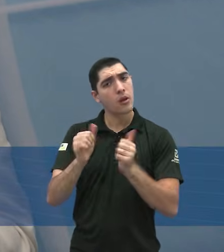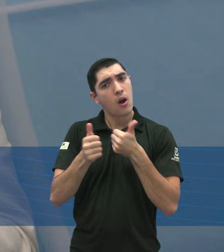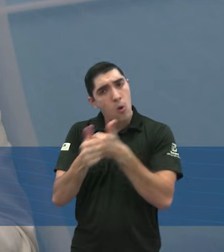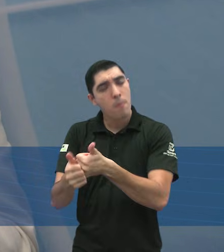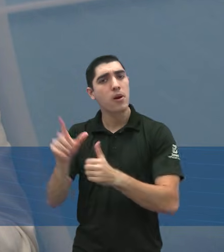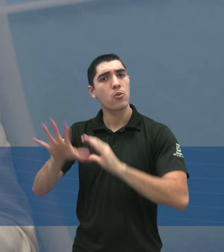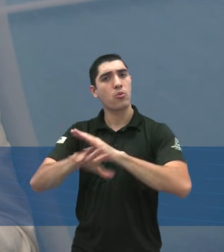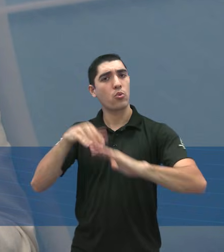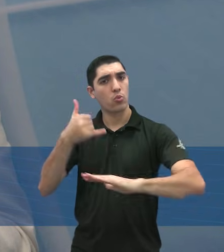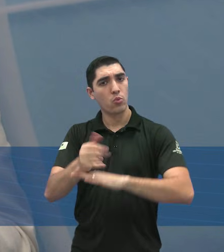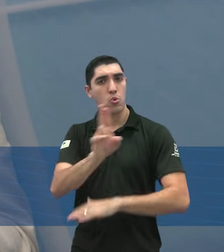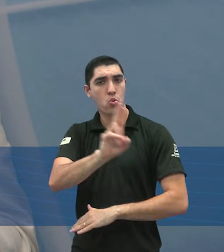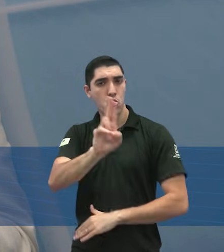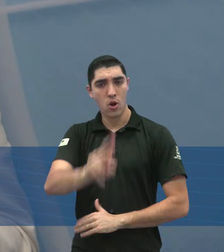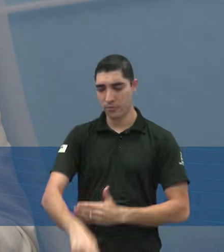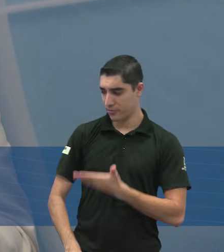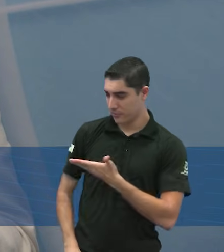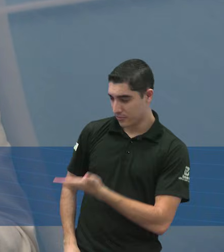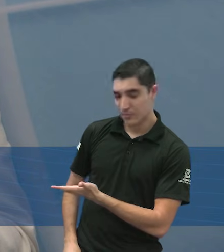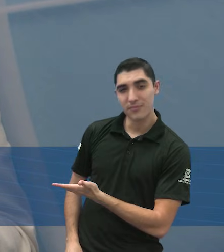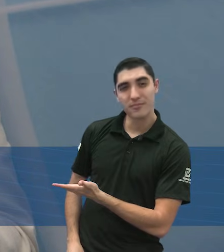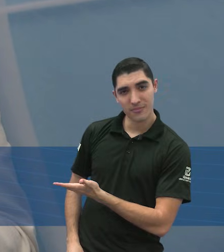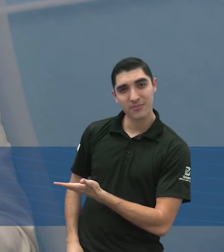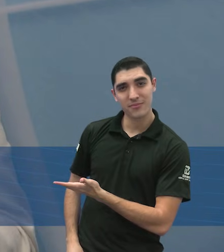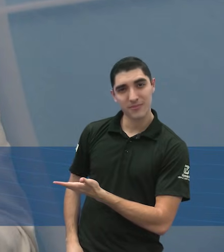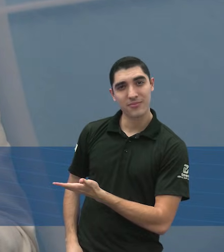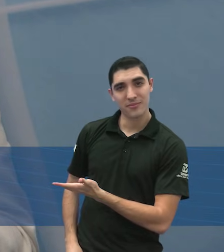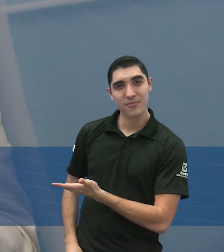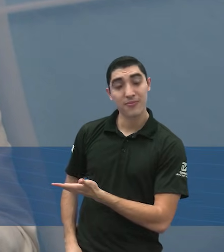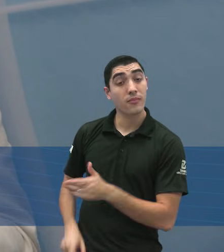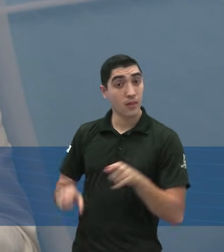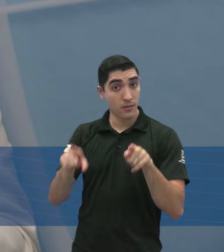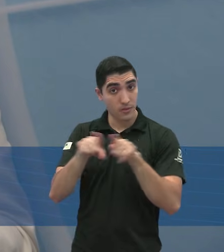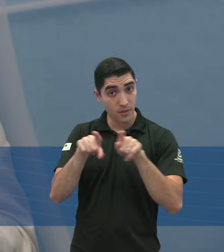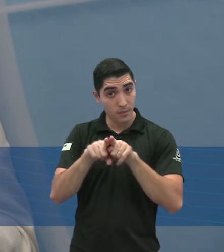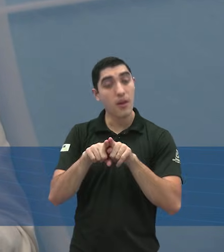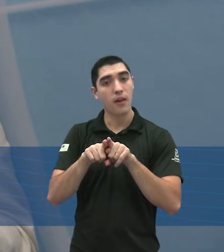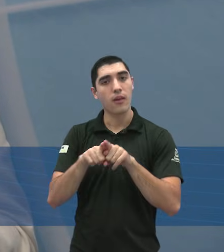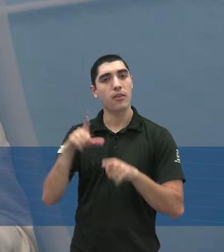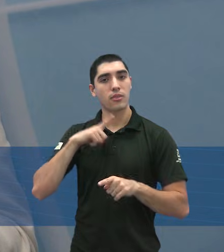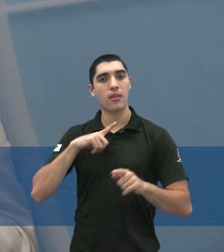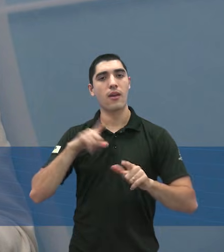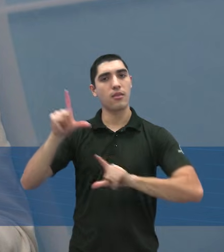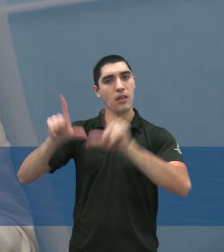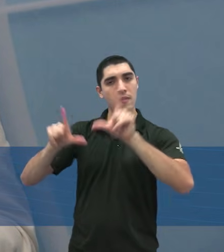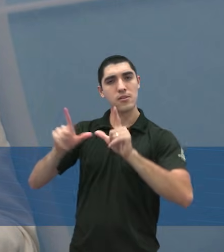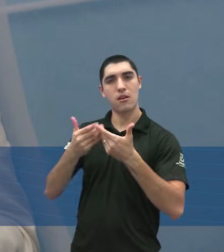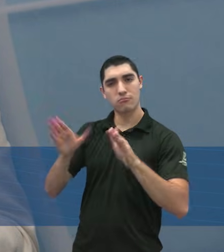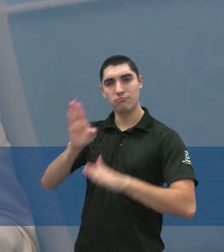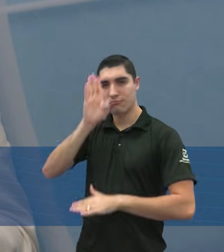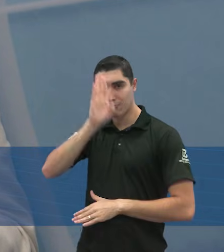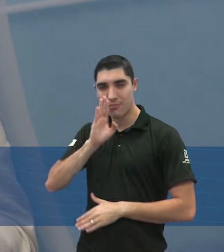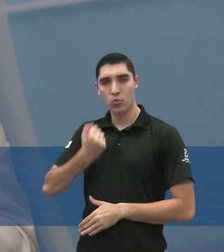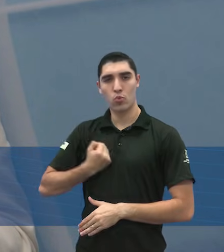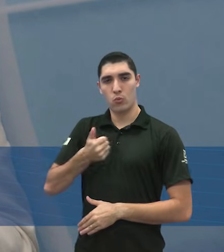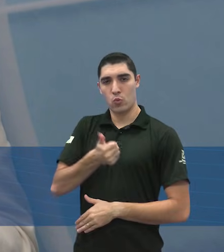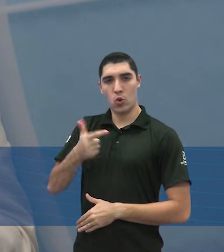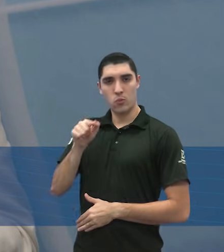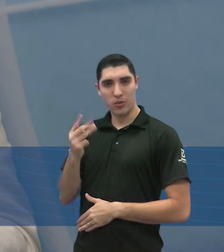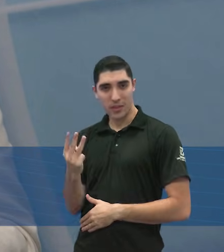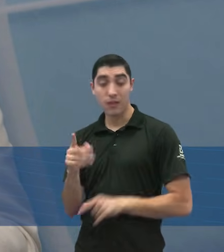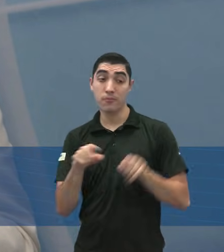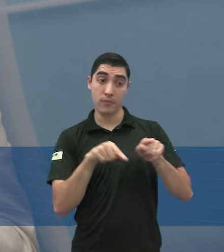Nos acompanhe pelo youtube.com/TV Câmara SJC, também pelo canal aberto